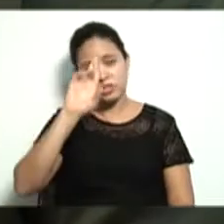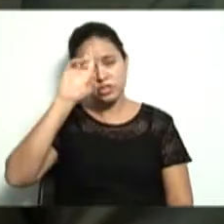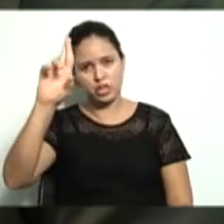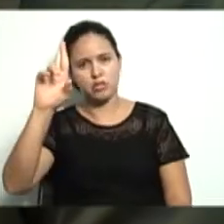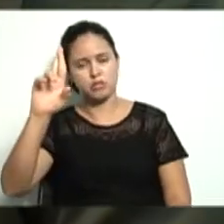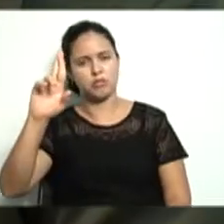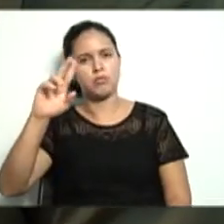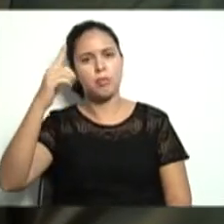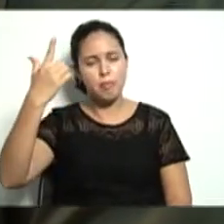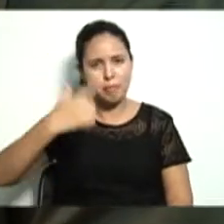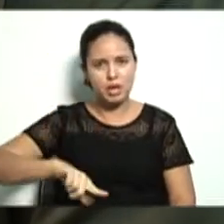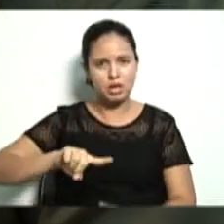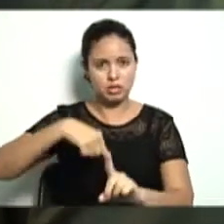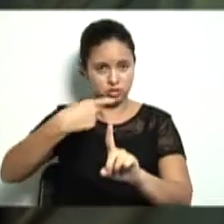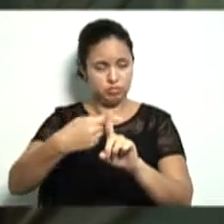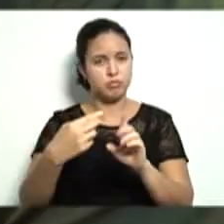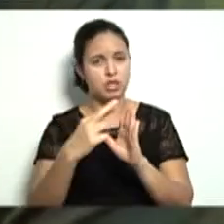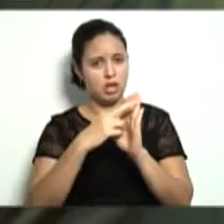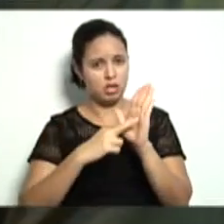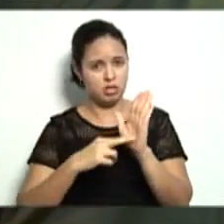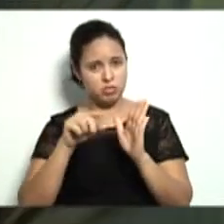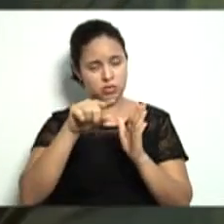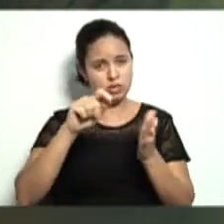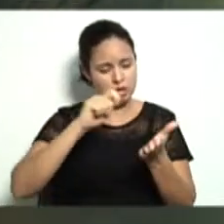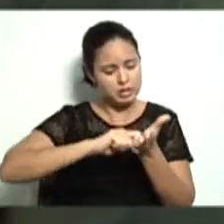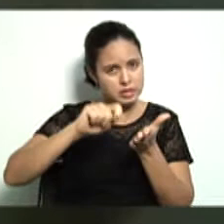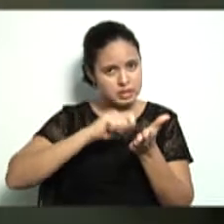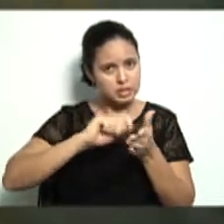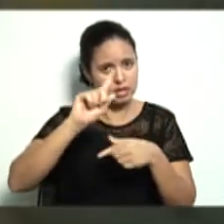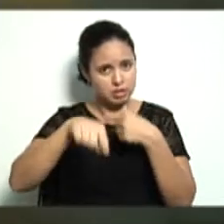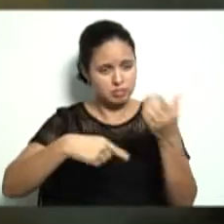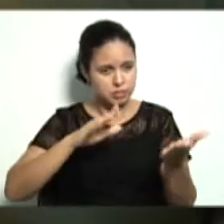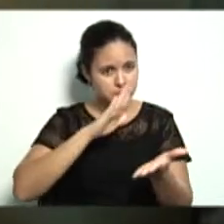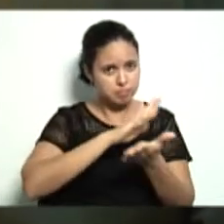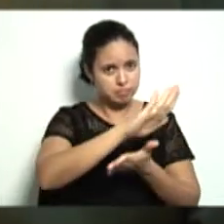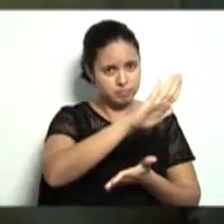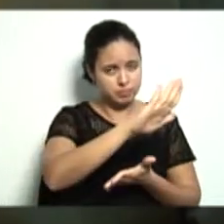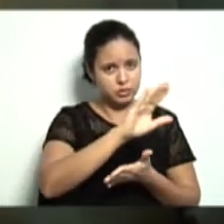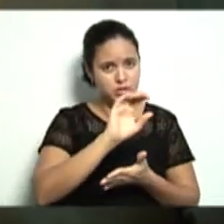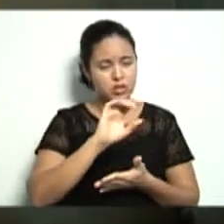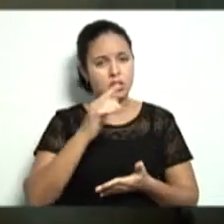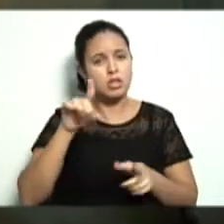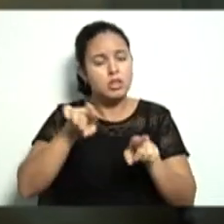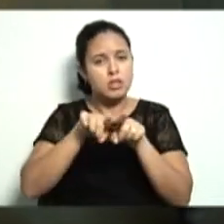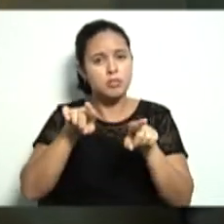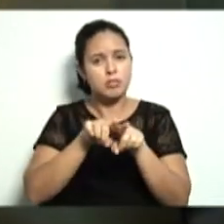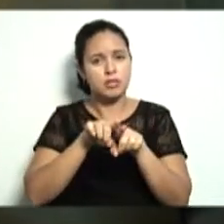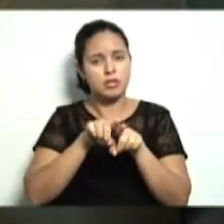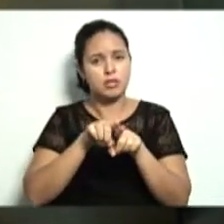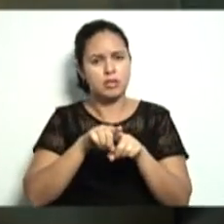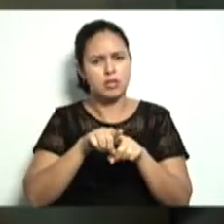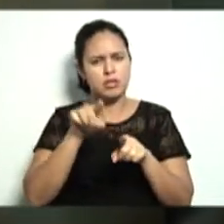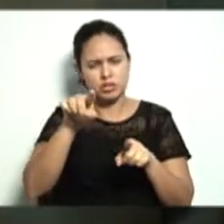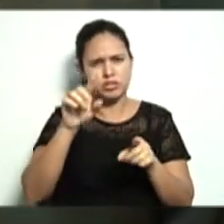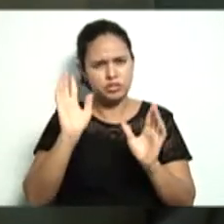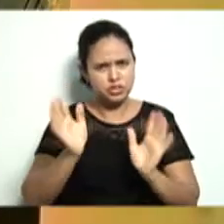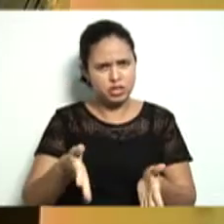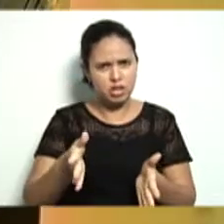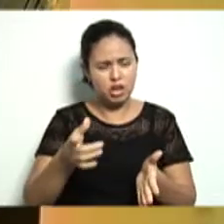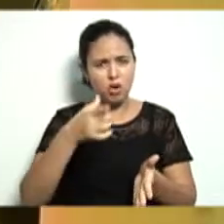Chefe, esses são os dias, por favor. Assine e despache, tá? Outra coisa, o senhor já assinou aqueles de ontem,